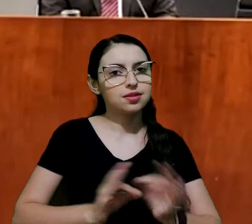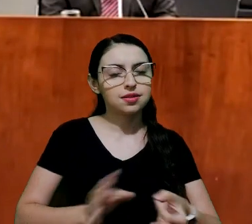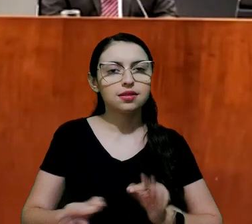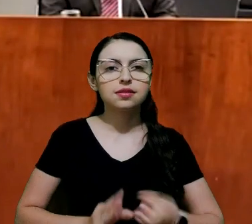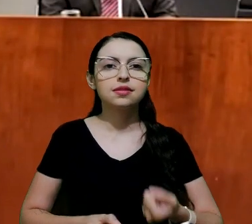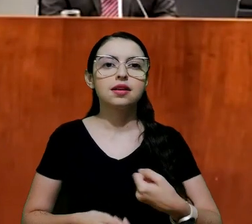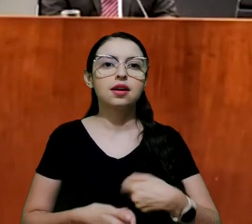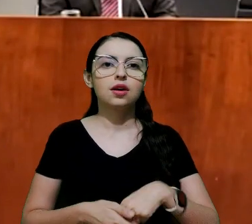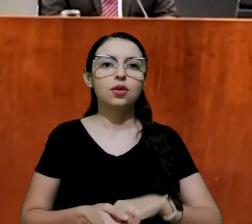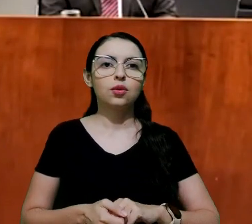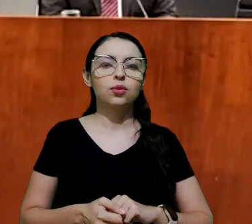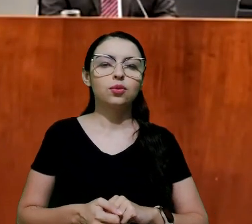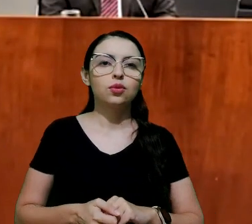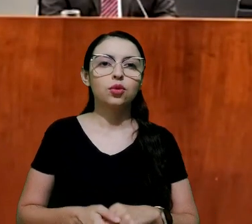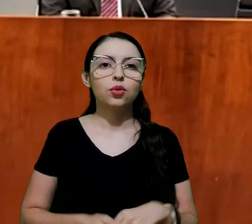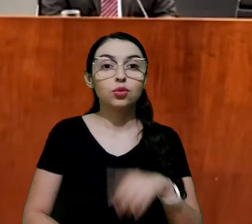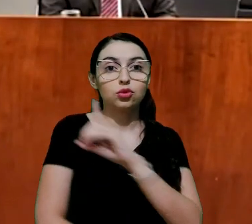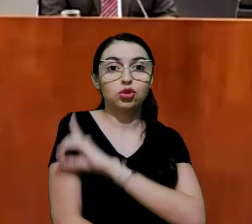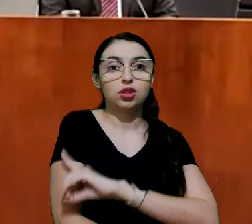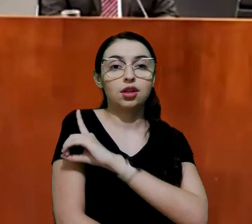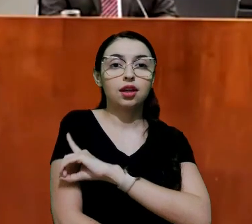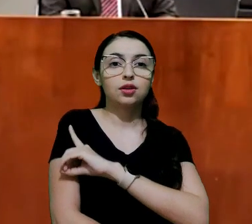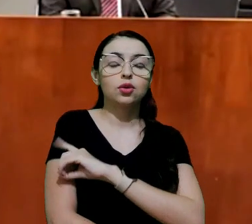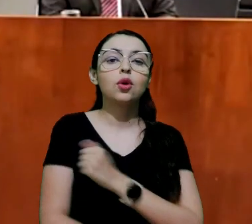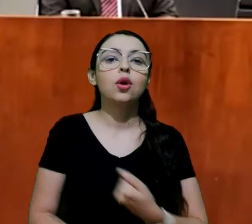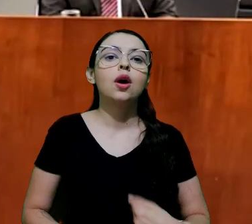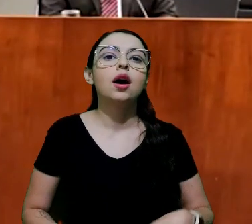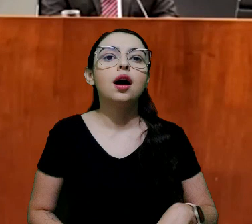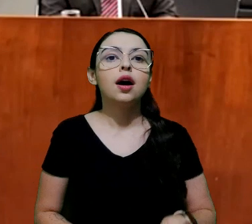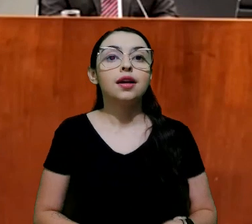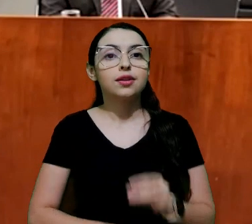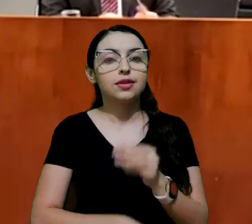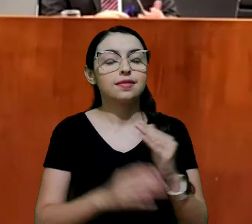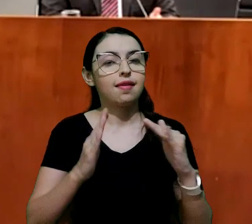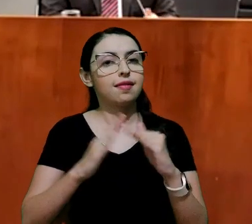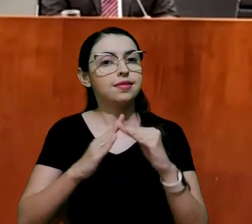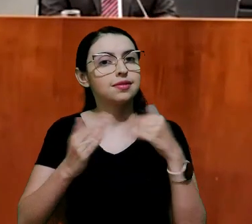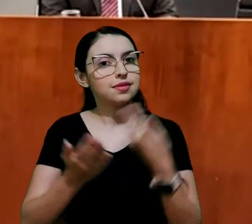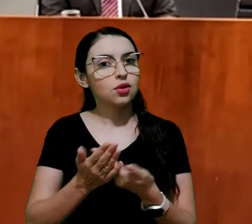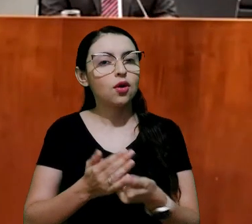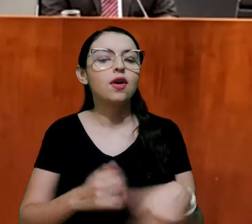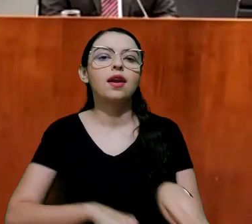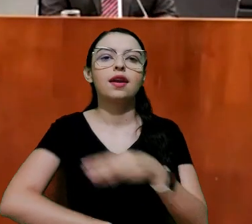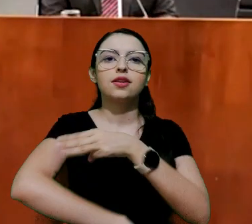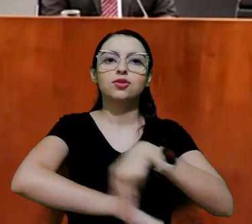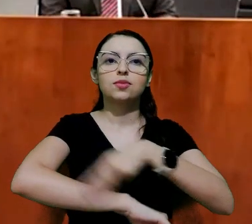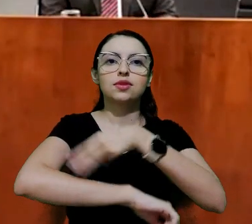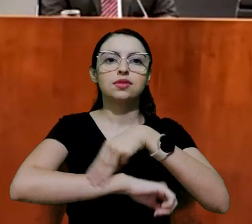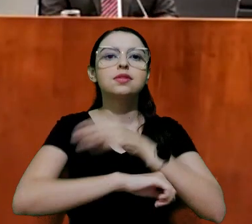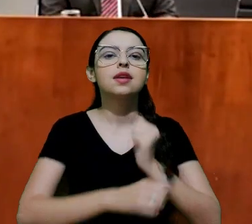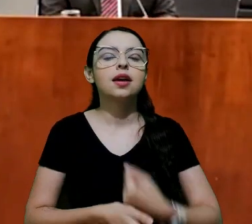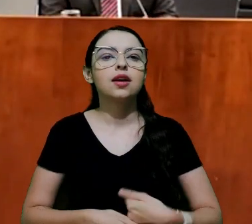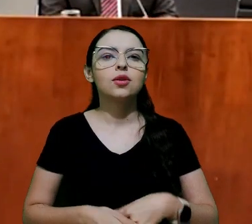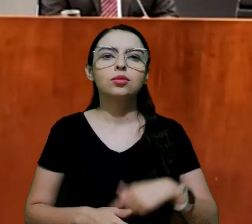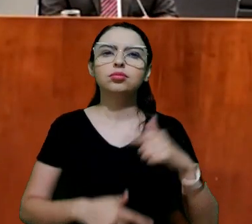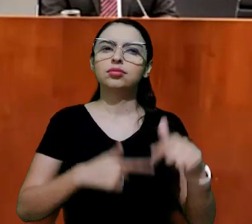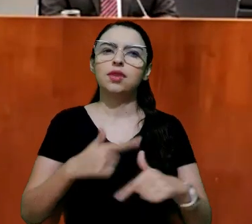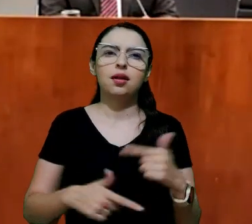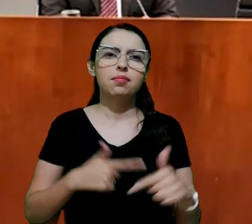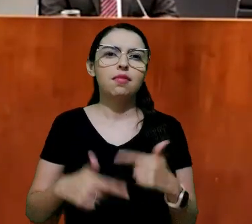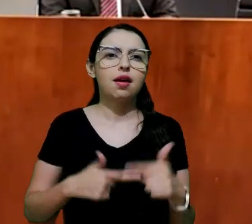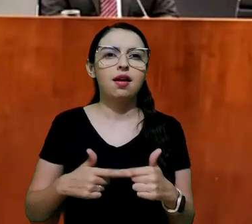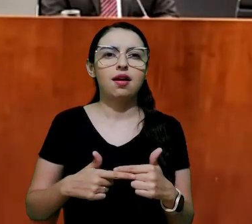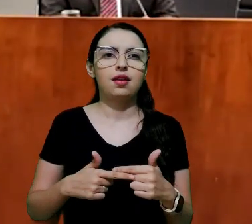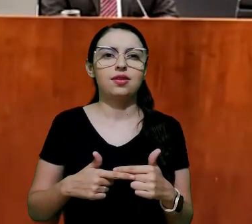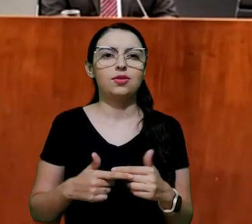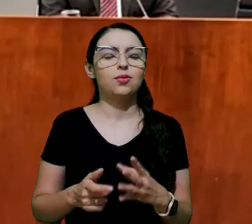da Escola de Magistrados do Tribunal Regional Federal da Terceira Região, fazendo um trabalho diversificado com relação